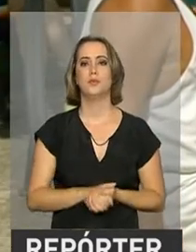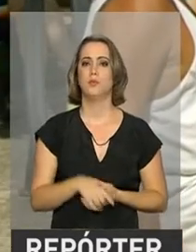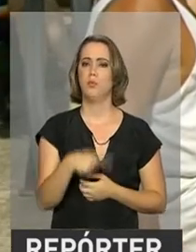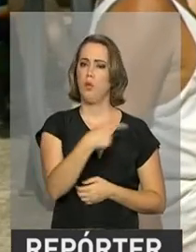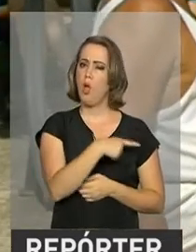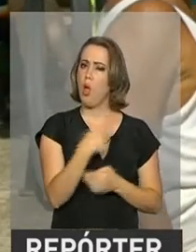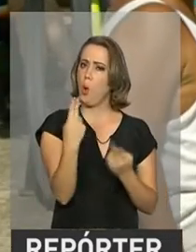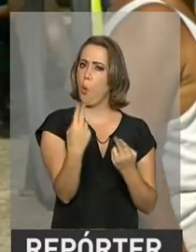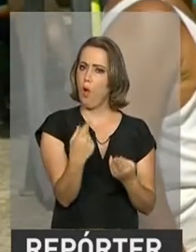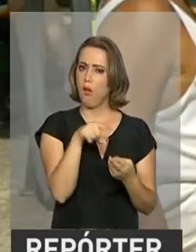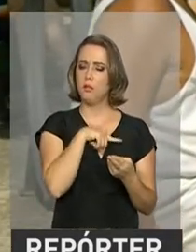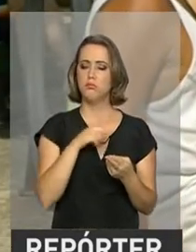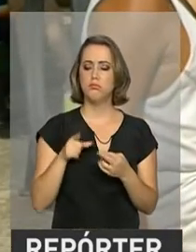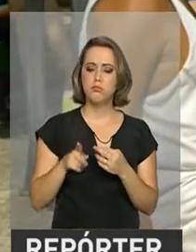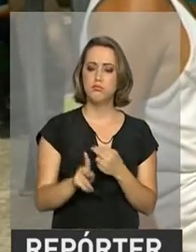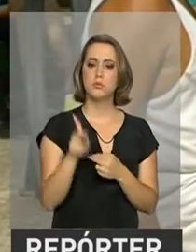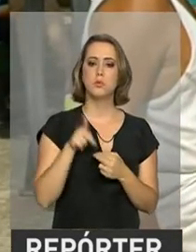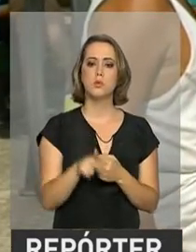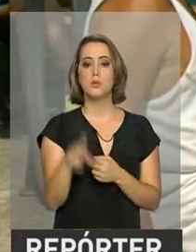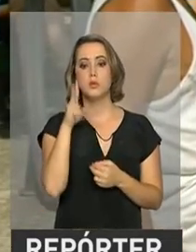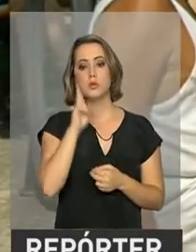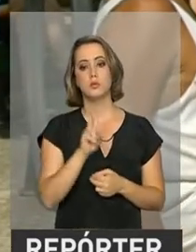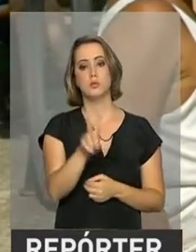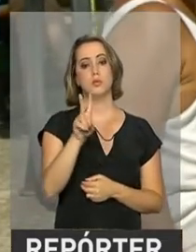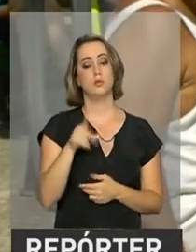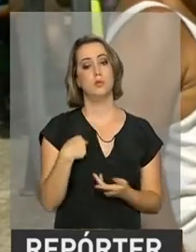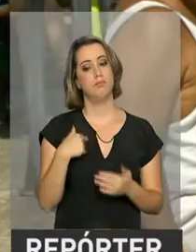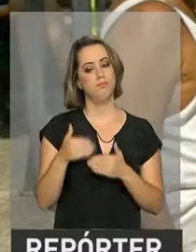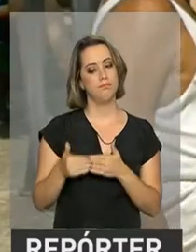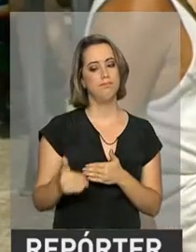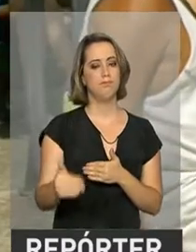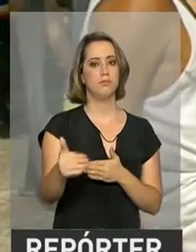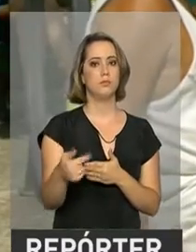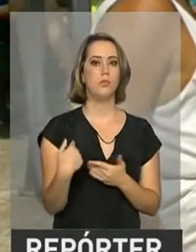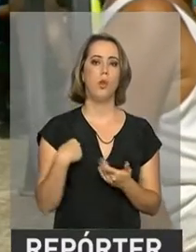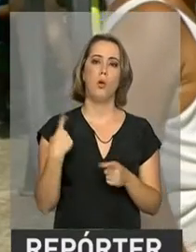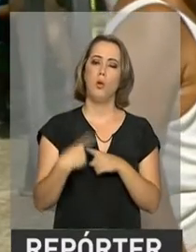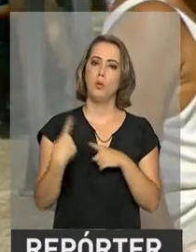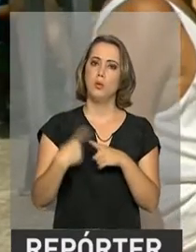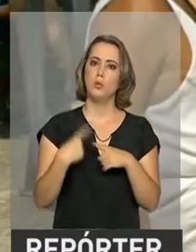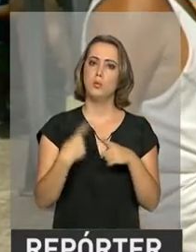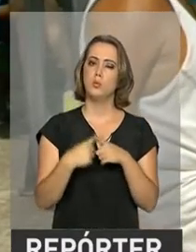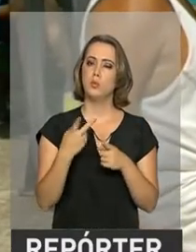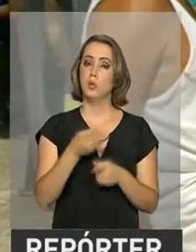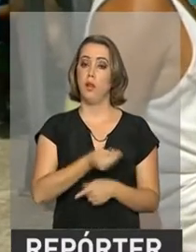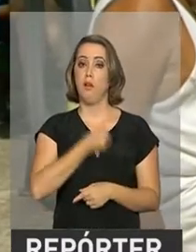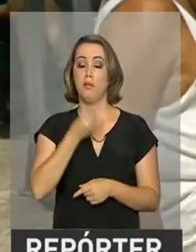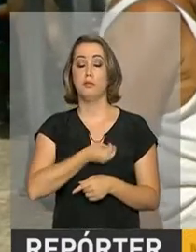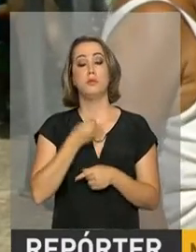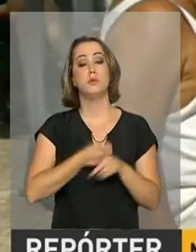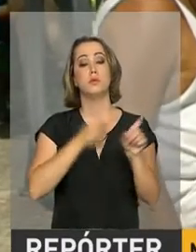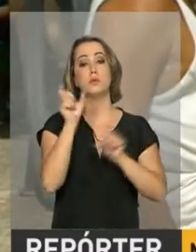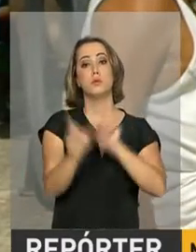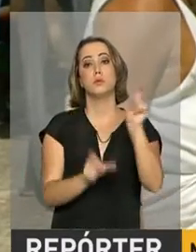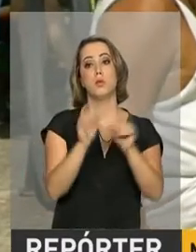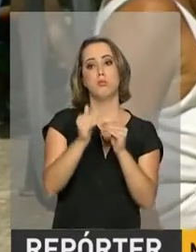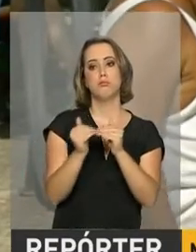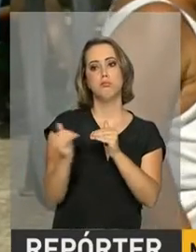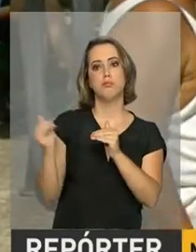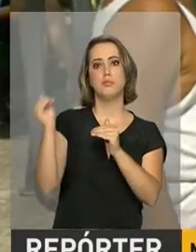essa devem ser cada vez mais comuns no país daqui pra frente isso porque a expectativa de vida dos brasileiros está